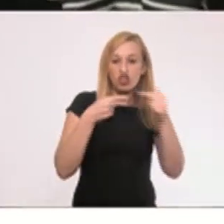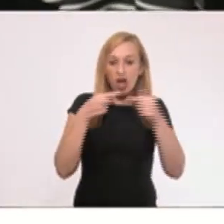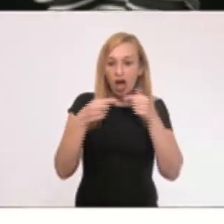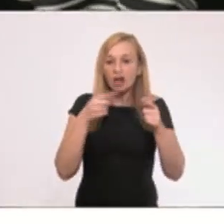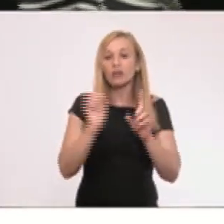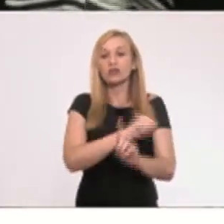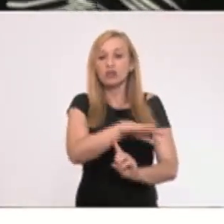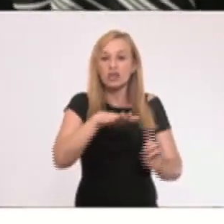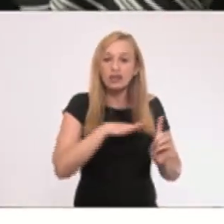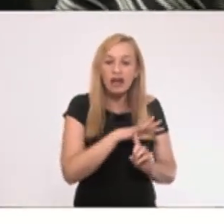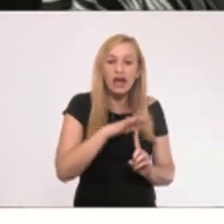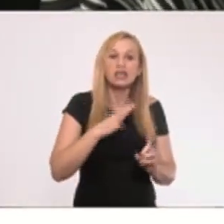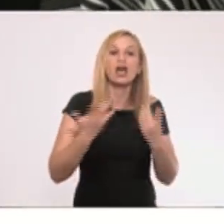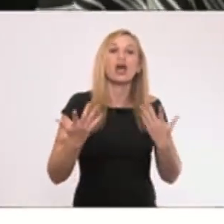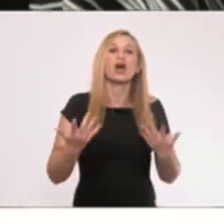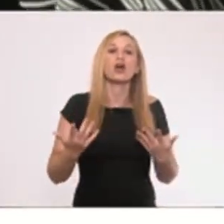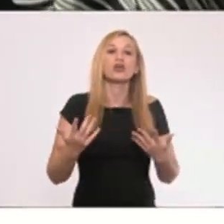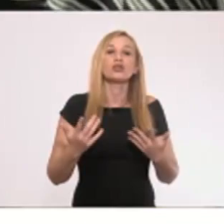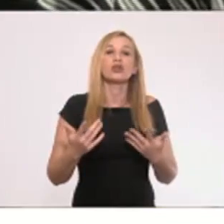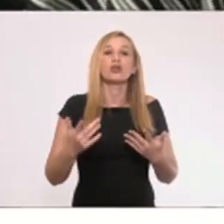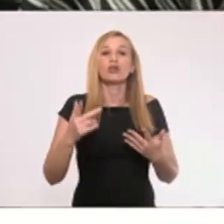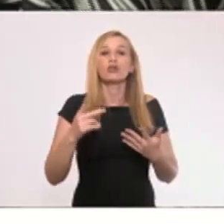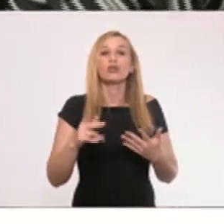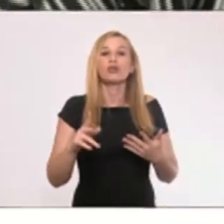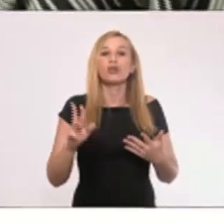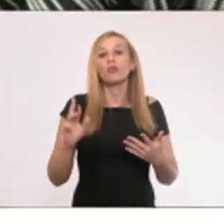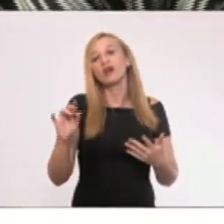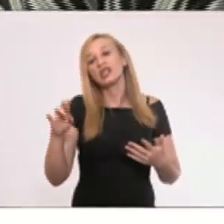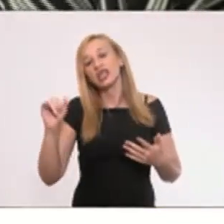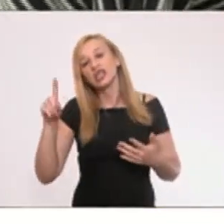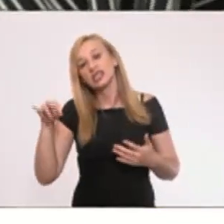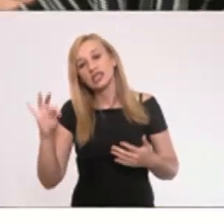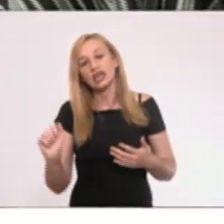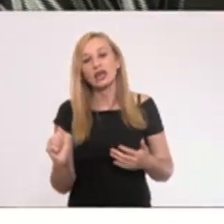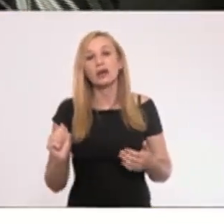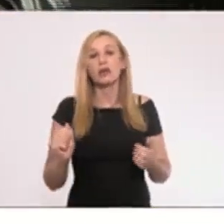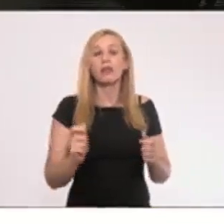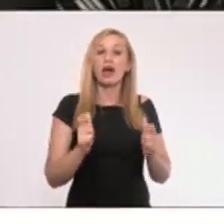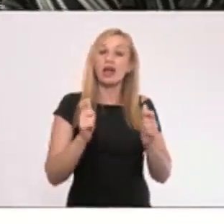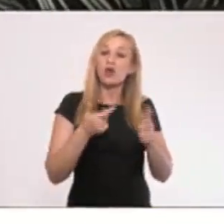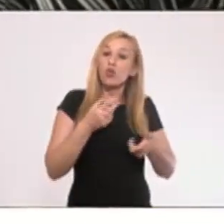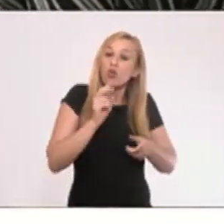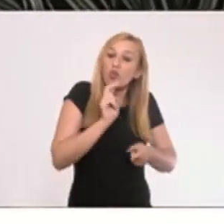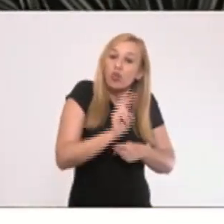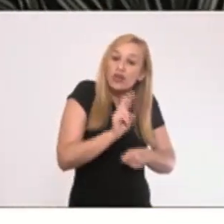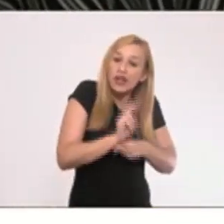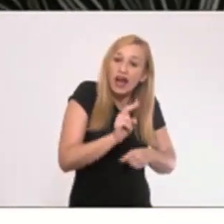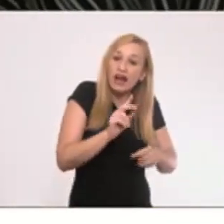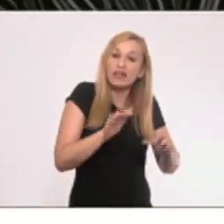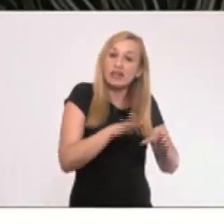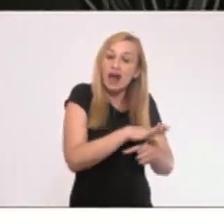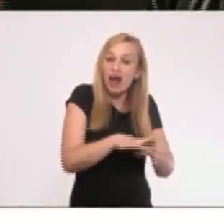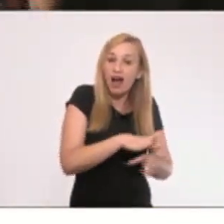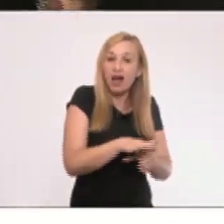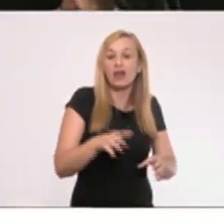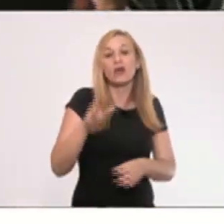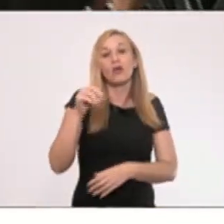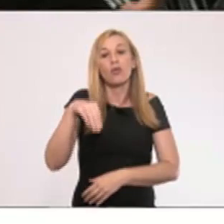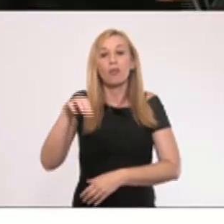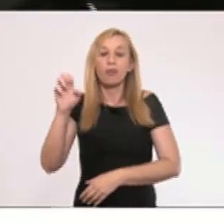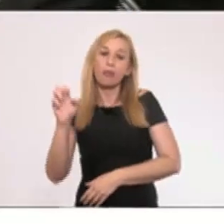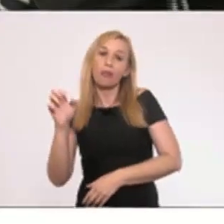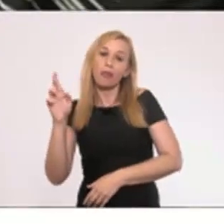a sociedade, com os urbanistas, dando uma compensação para a área. Não estou falando que estou aceitando, não. Como o Mergulhão da Mário